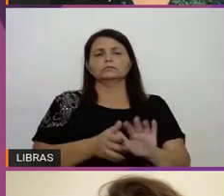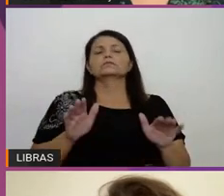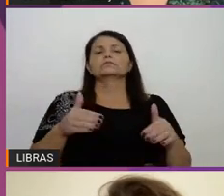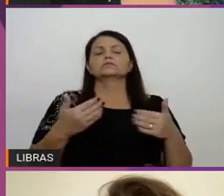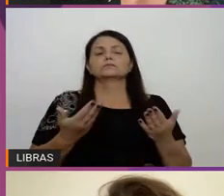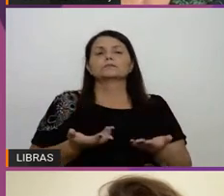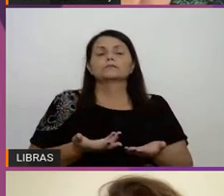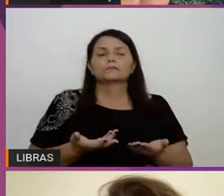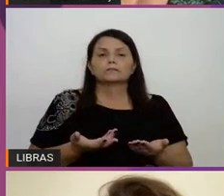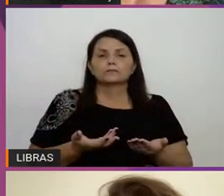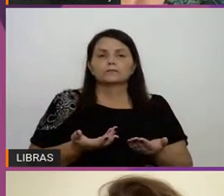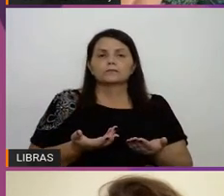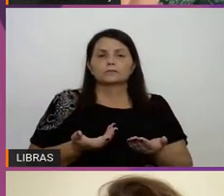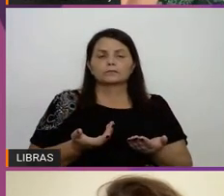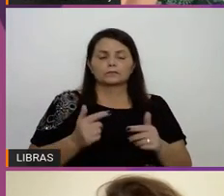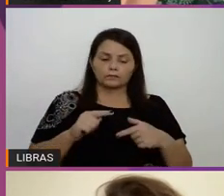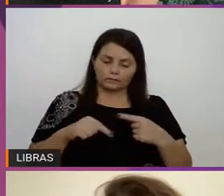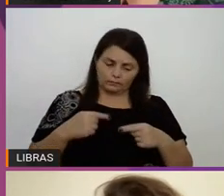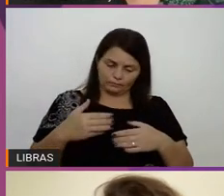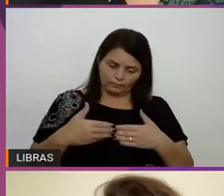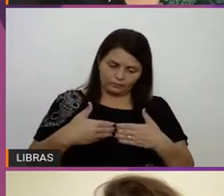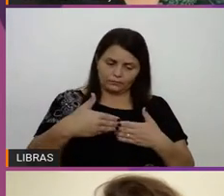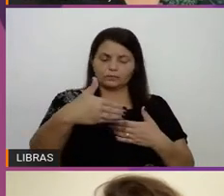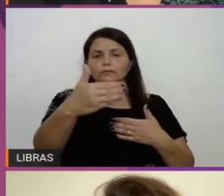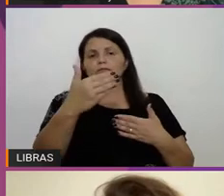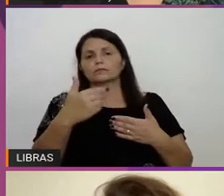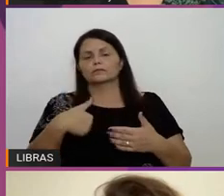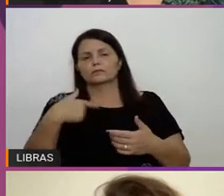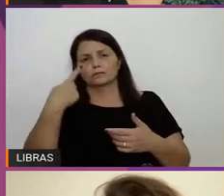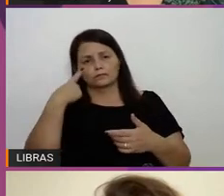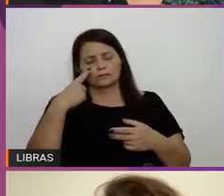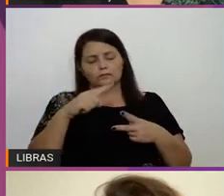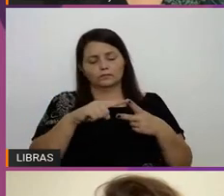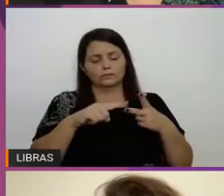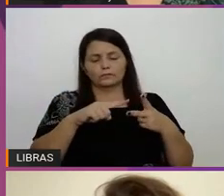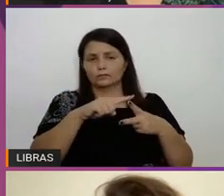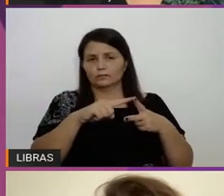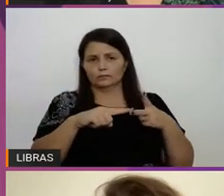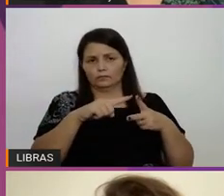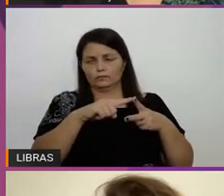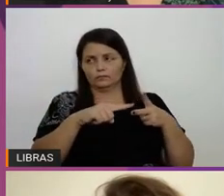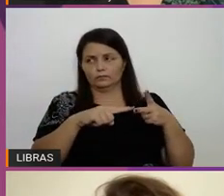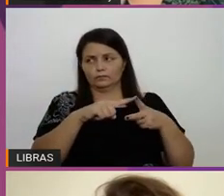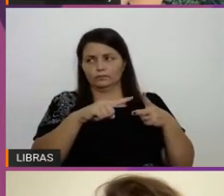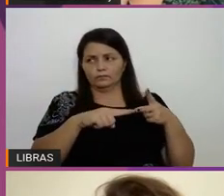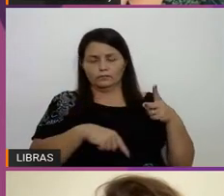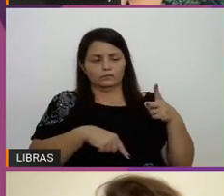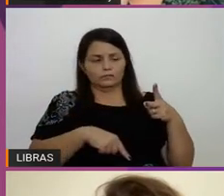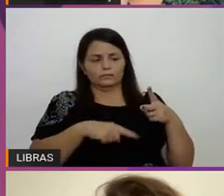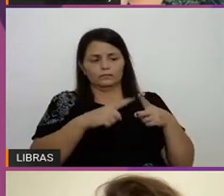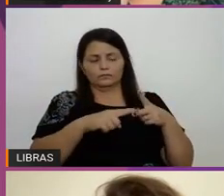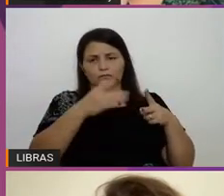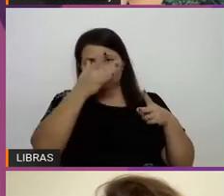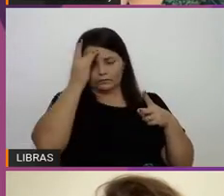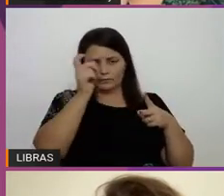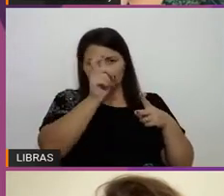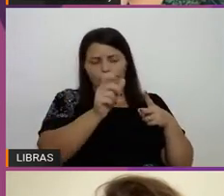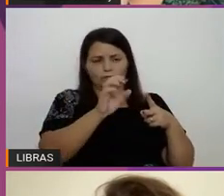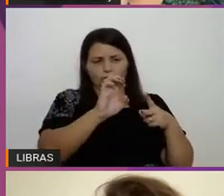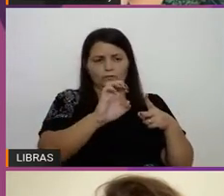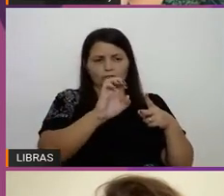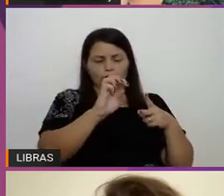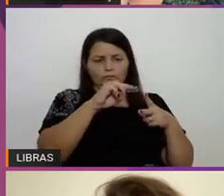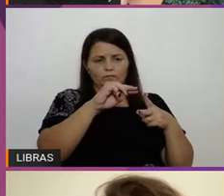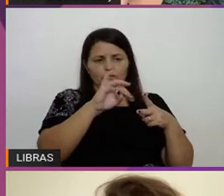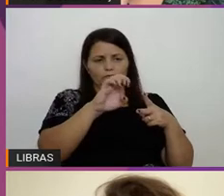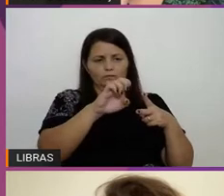eu a partir daí então eu pensei em duas bom e duas protagonistas né adelita é